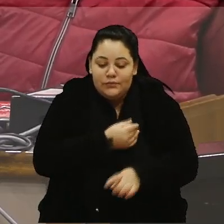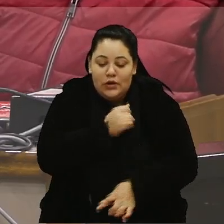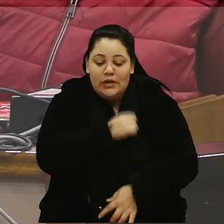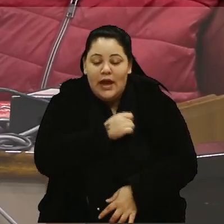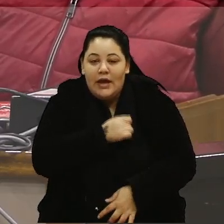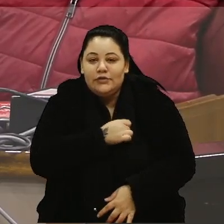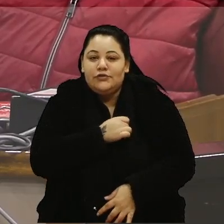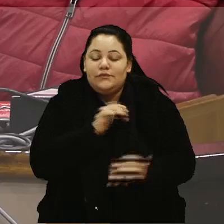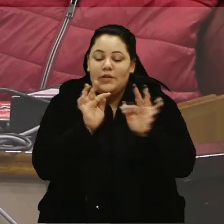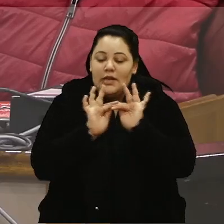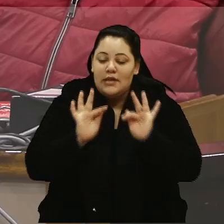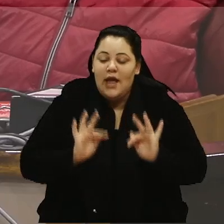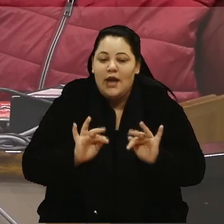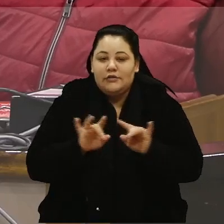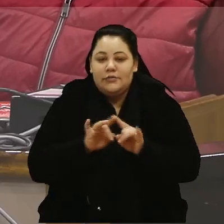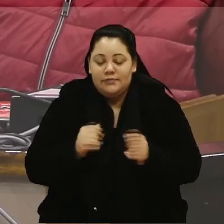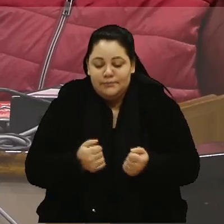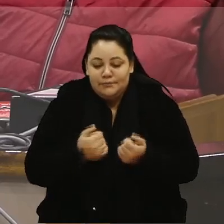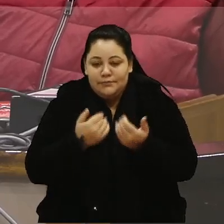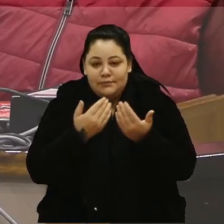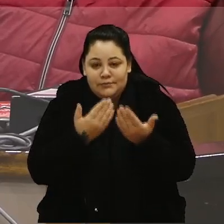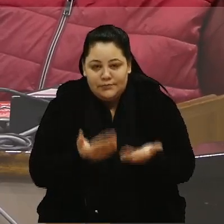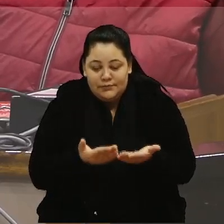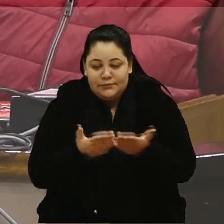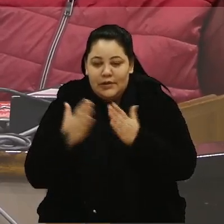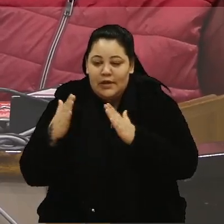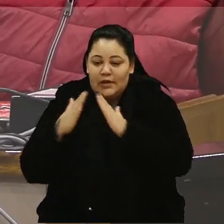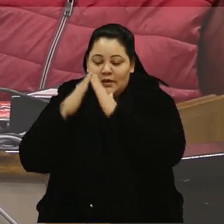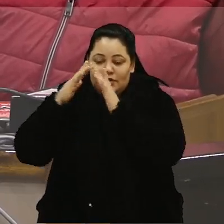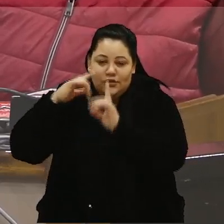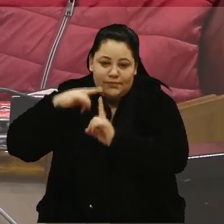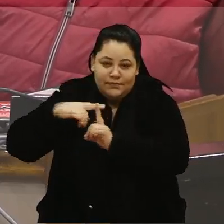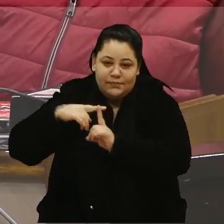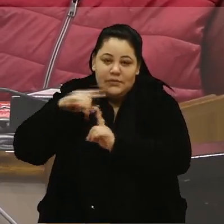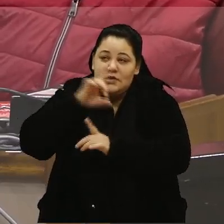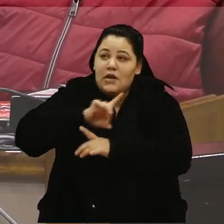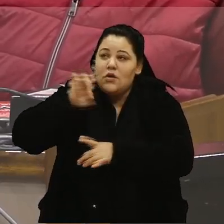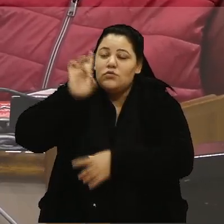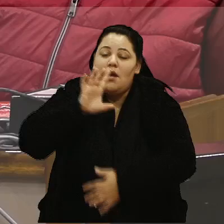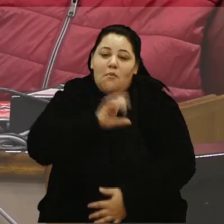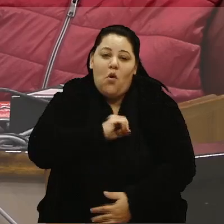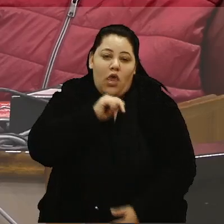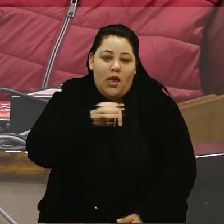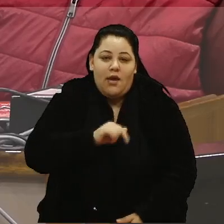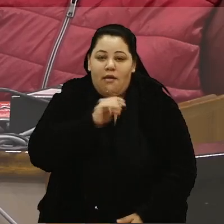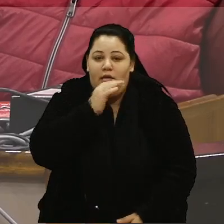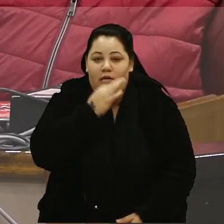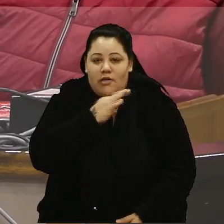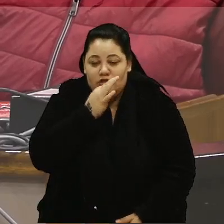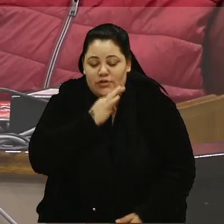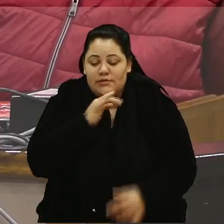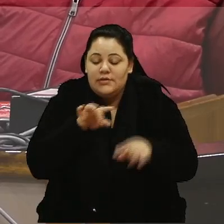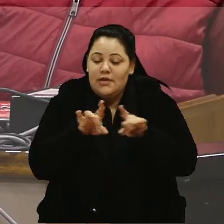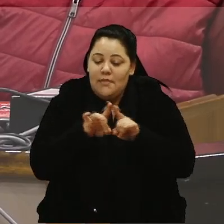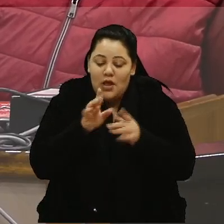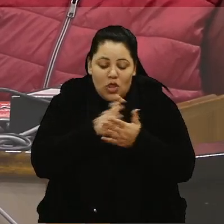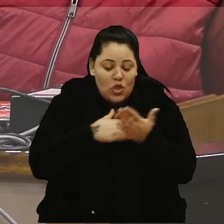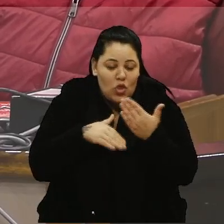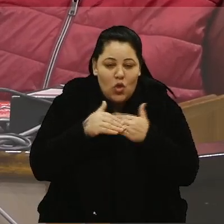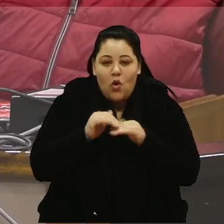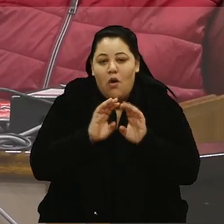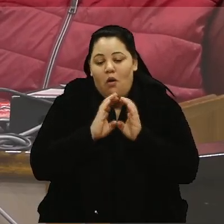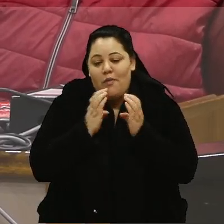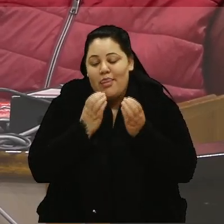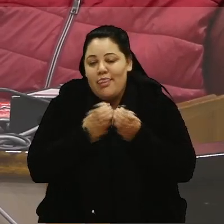Transmito meus sentimentos à Igreja Pentecostal Deus e Amor de Caxias do Sul, bem como toda a comunidade cristã, que